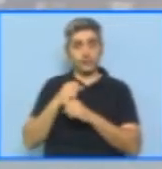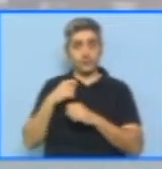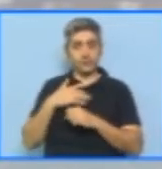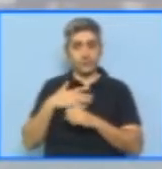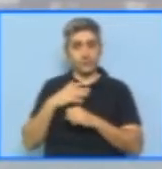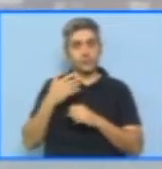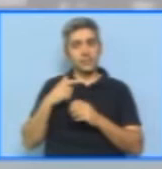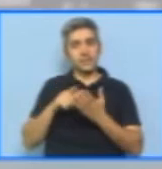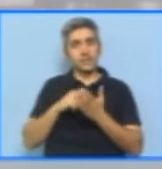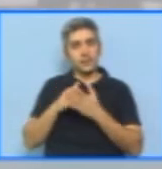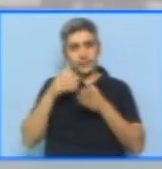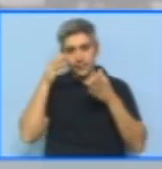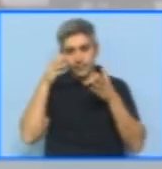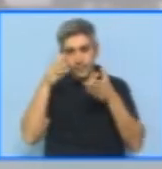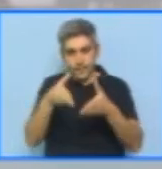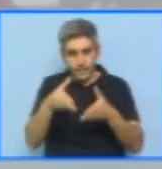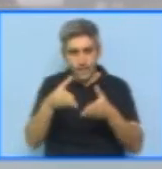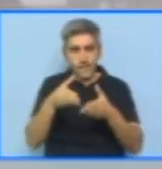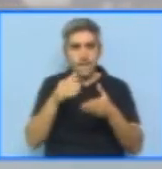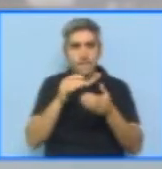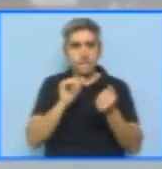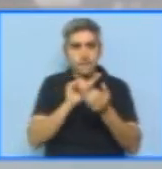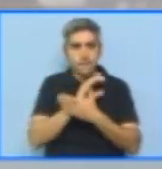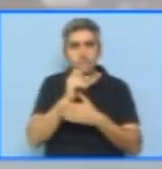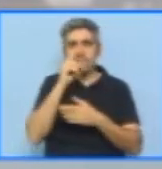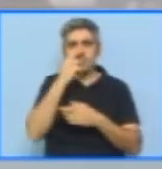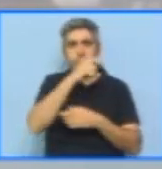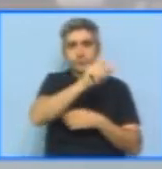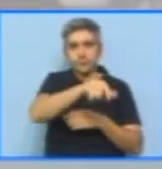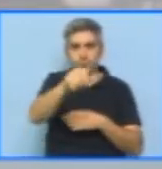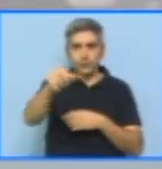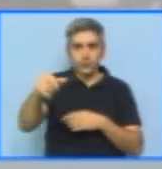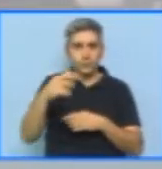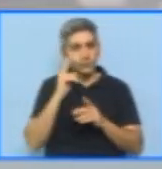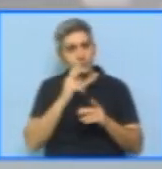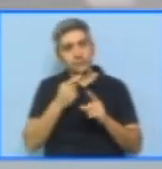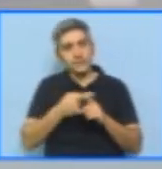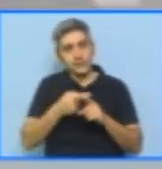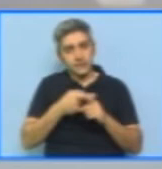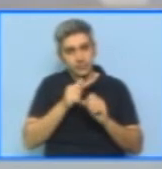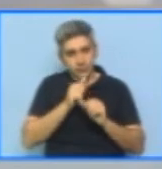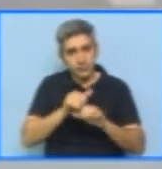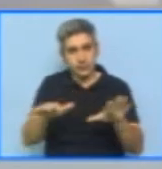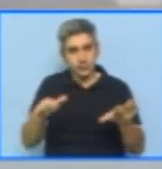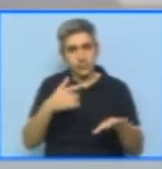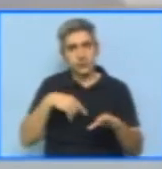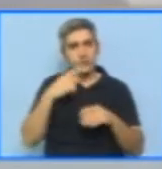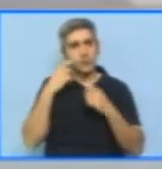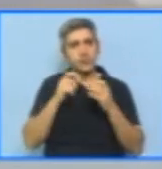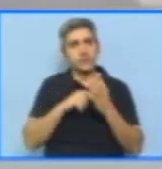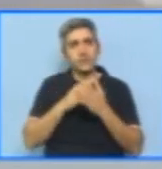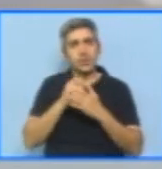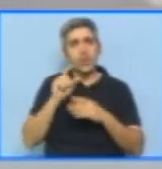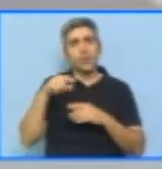focar nas notícias que a quem servimos parece ser interessante difundir. E por isso procuramos sempre